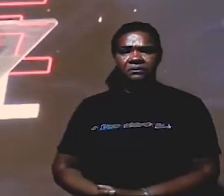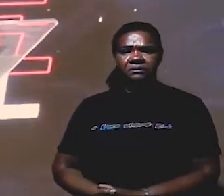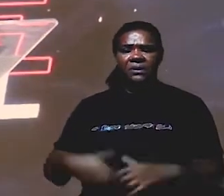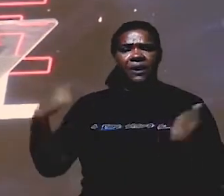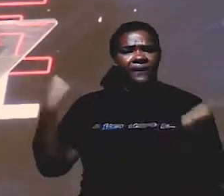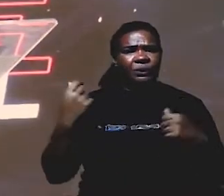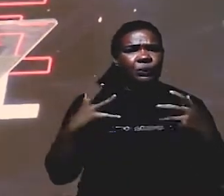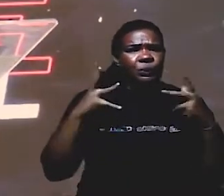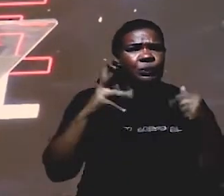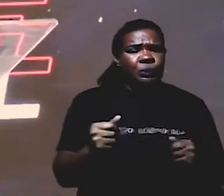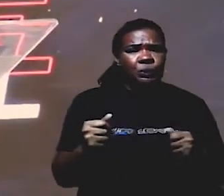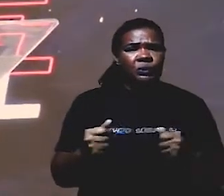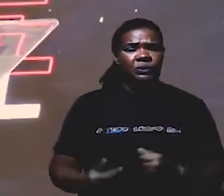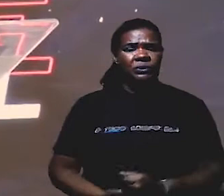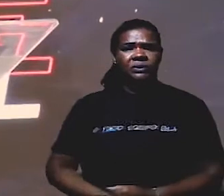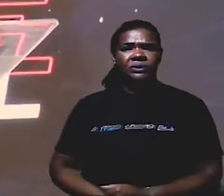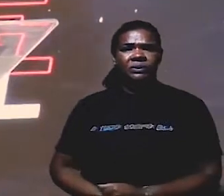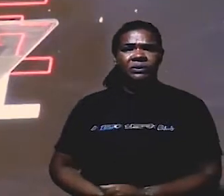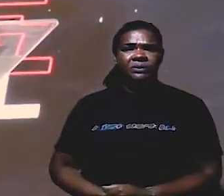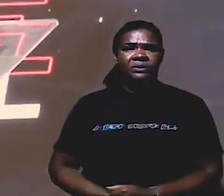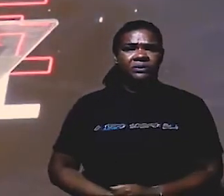Precisa isso tudo.